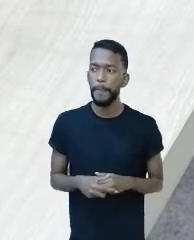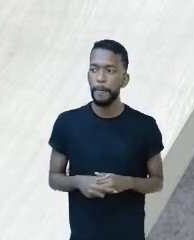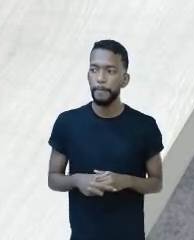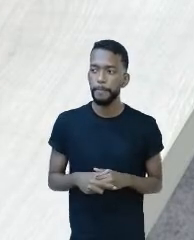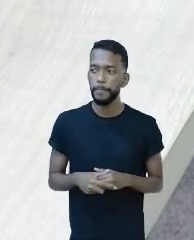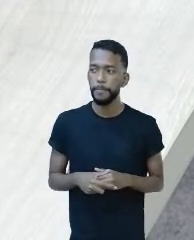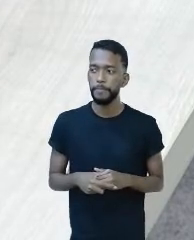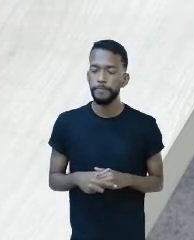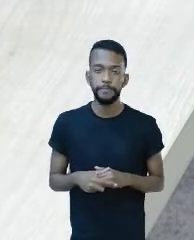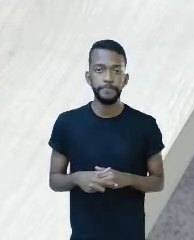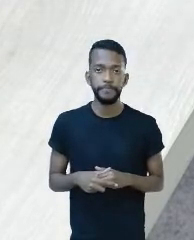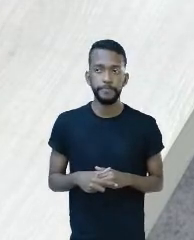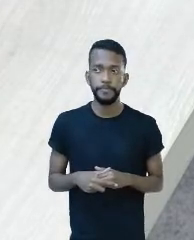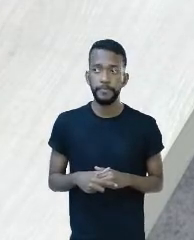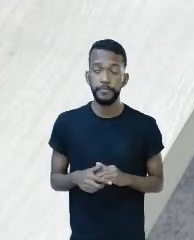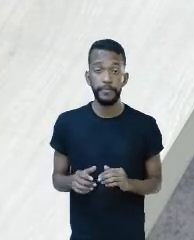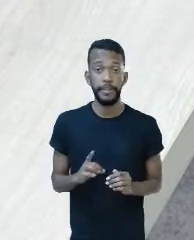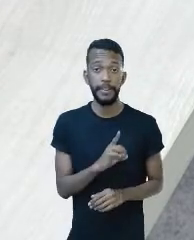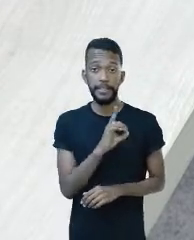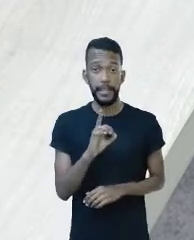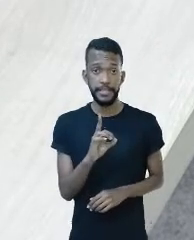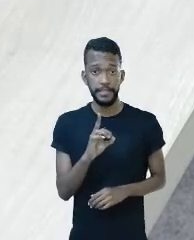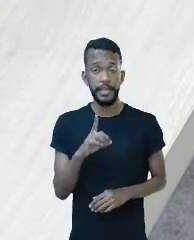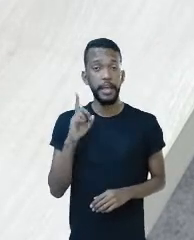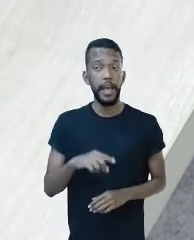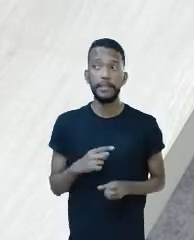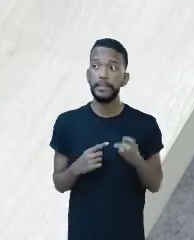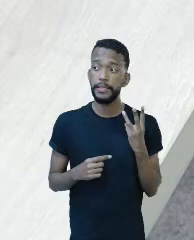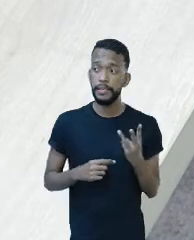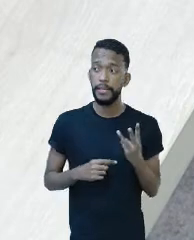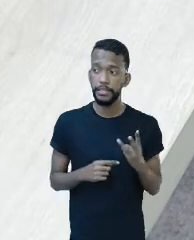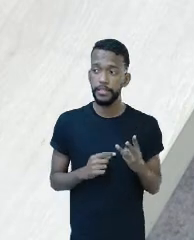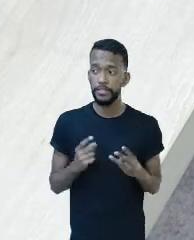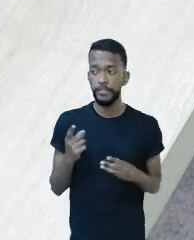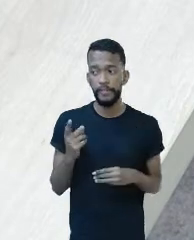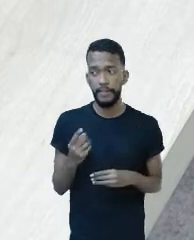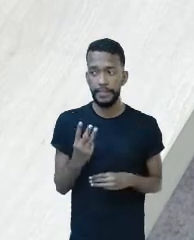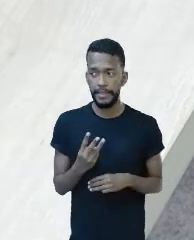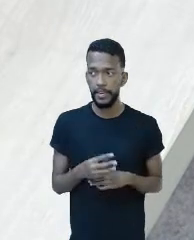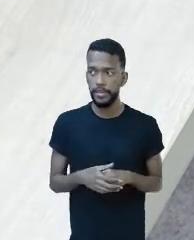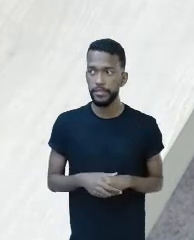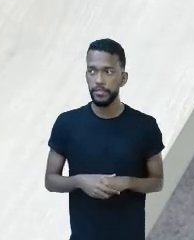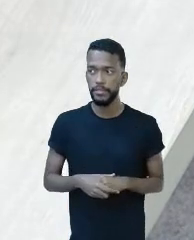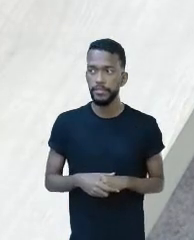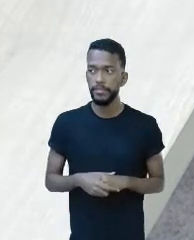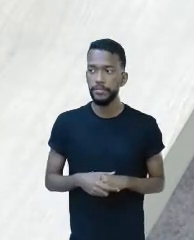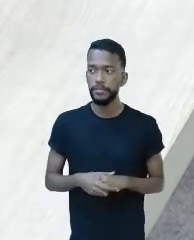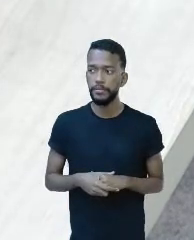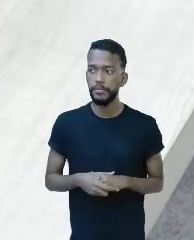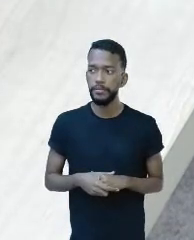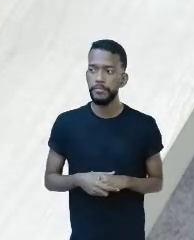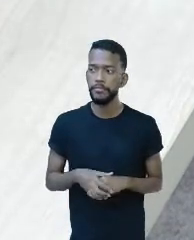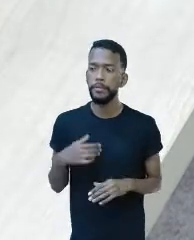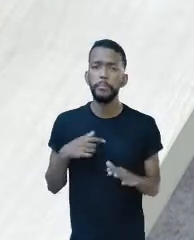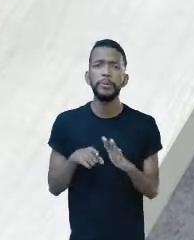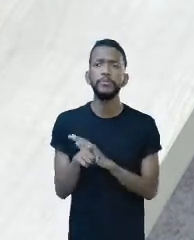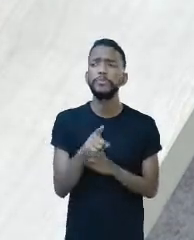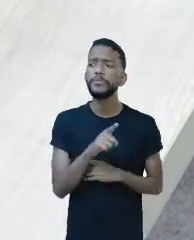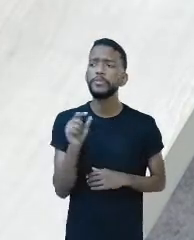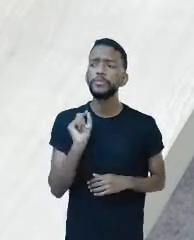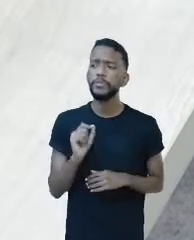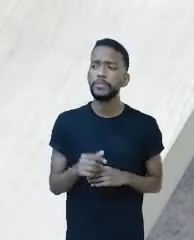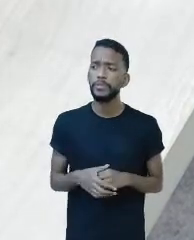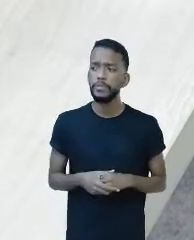tenho 3. Eu vou representar com 3 peças azuis. Só que eu pergunto para